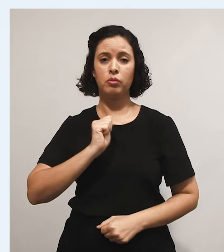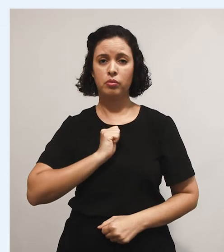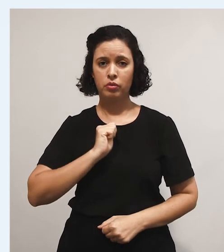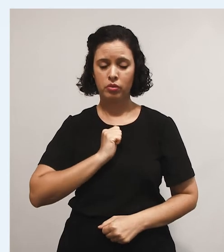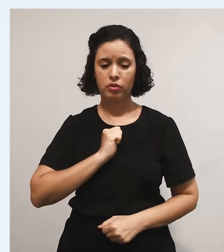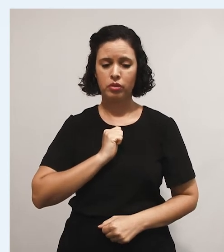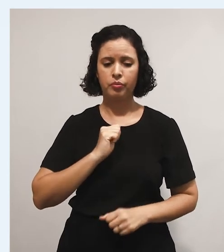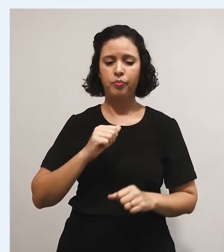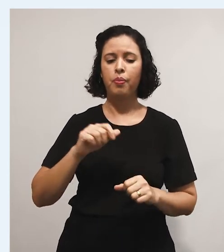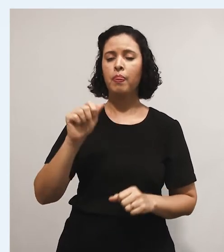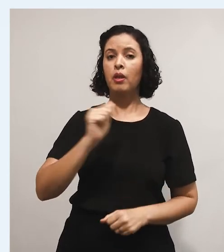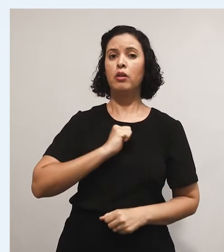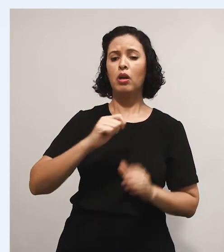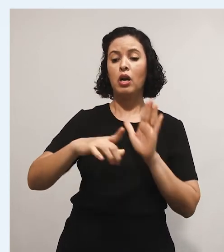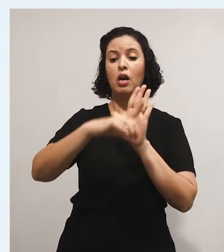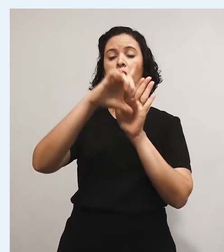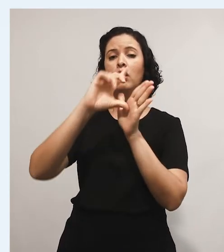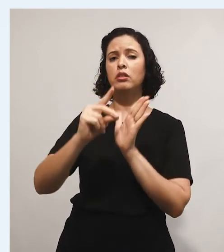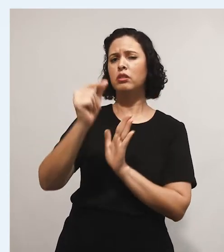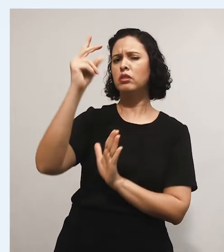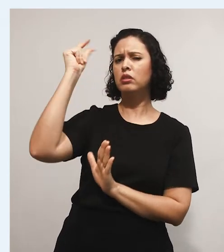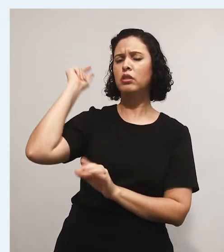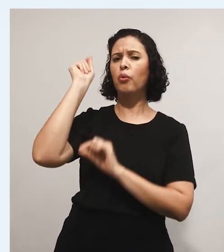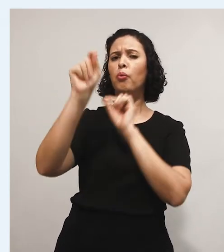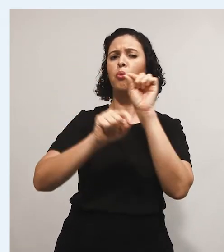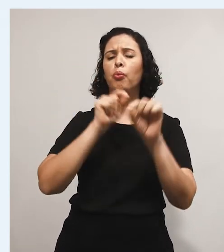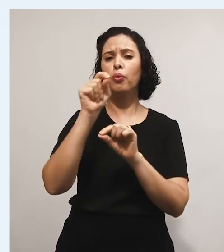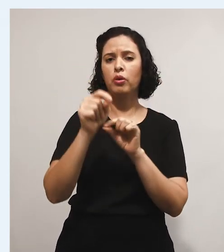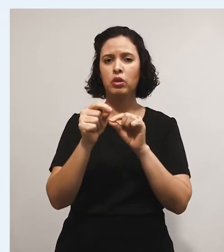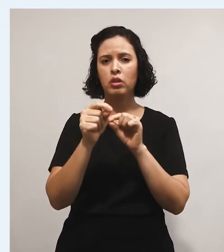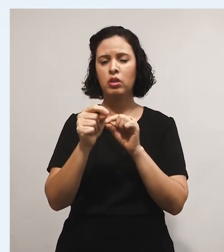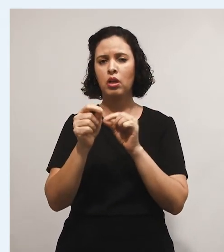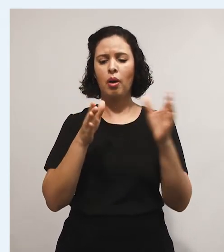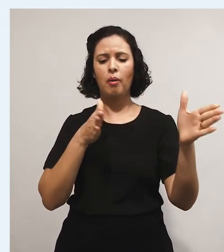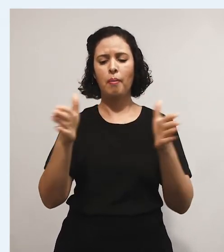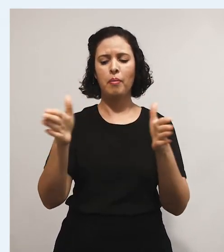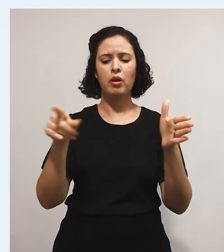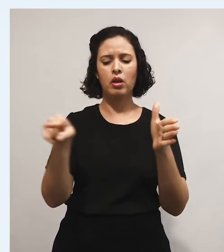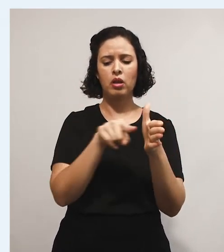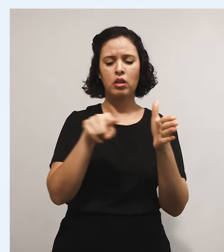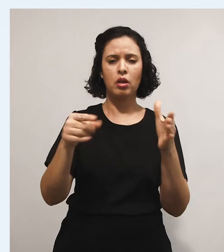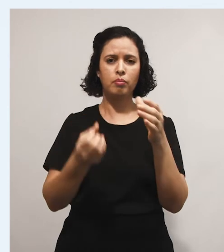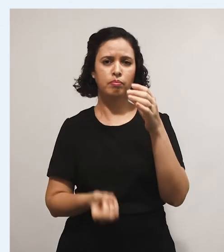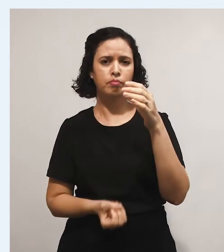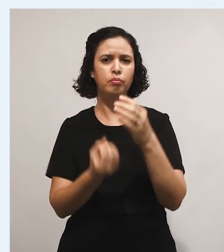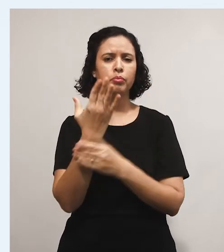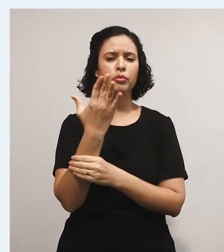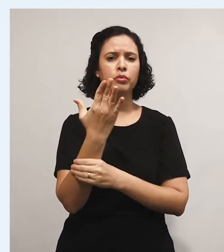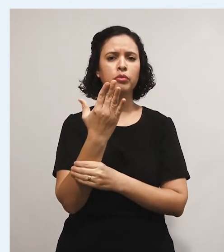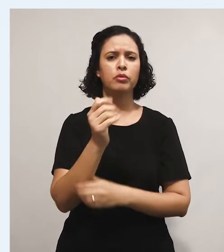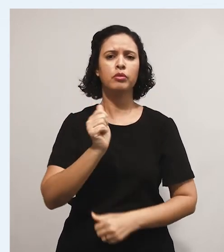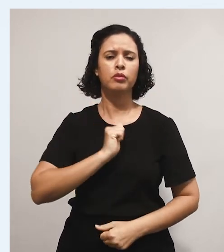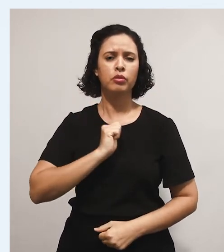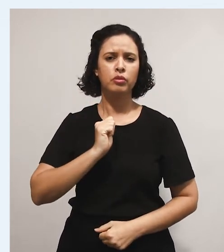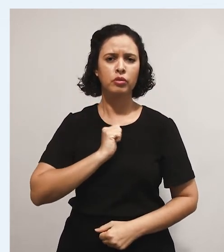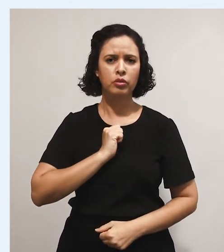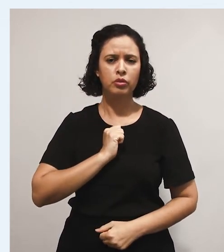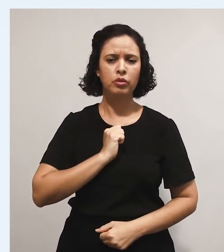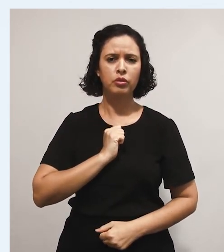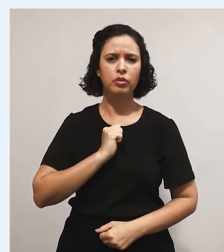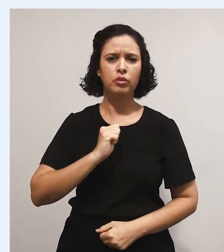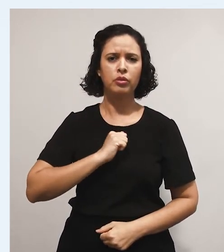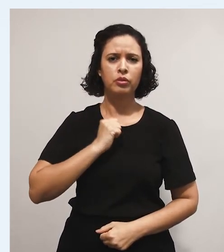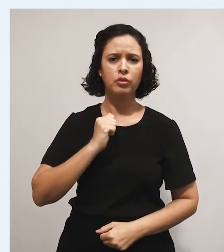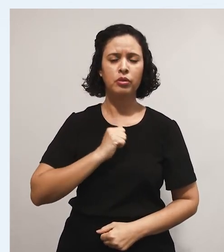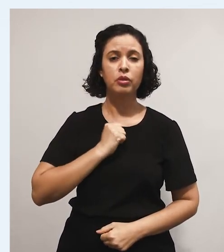Antes da antropologia, o que existia? Quando surge a antropologia? O